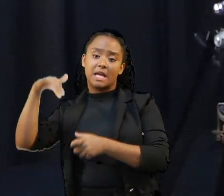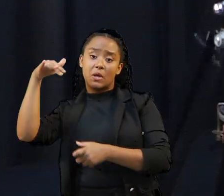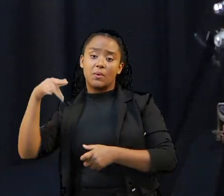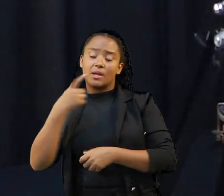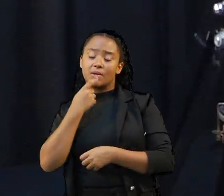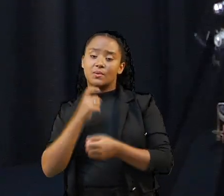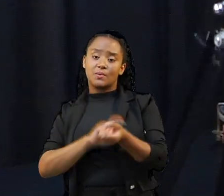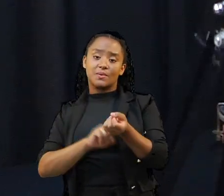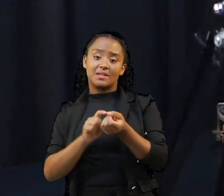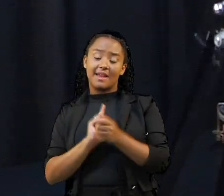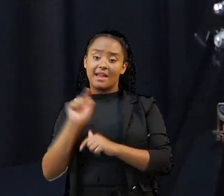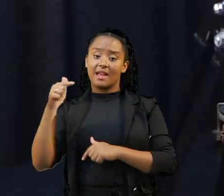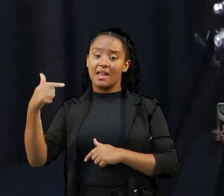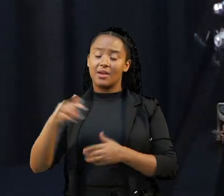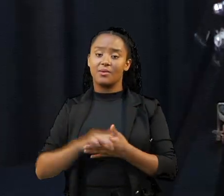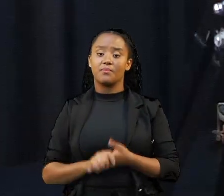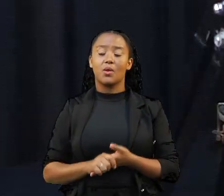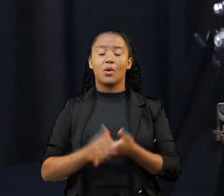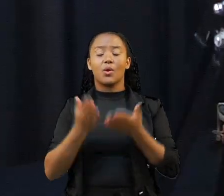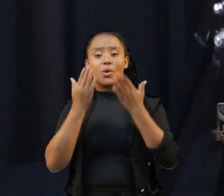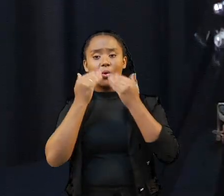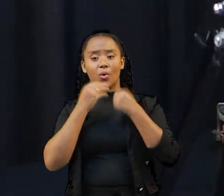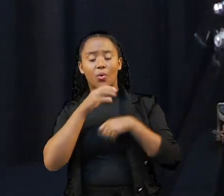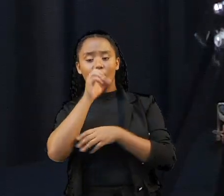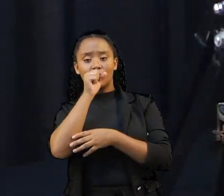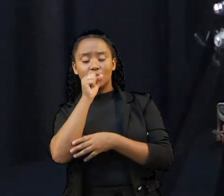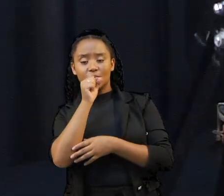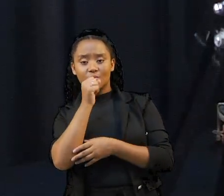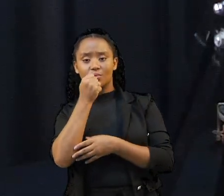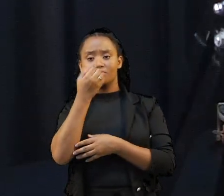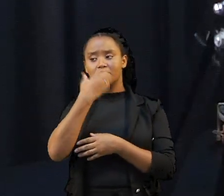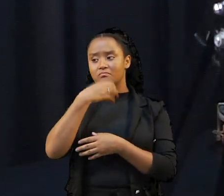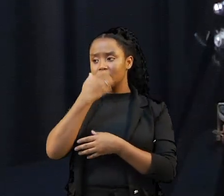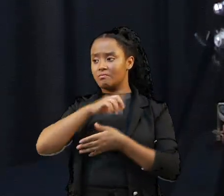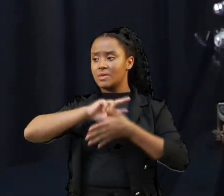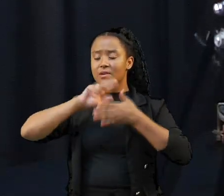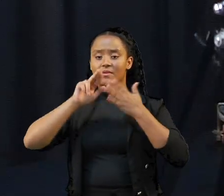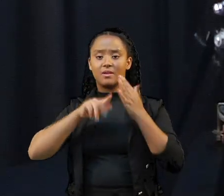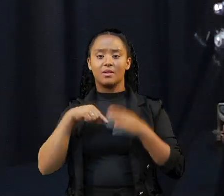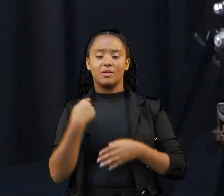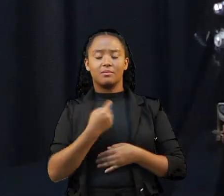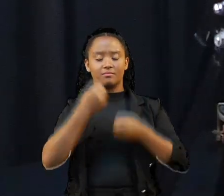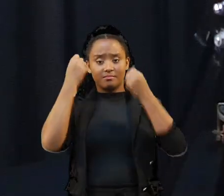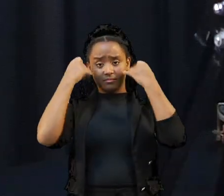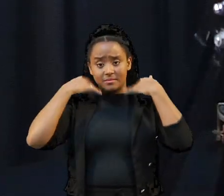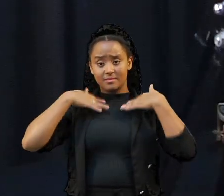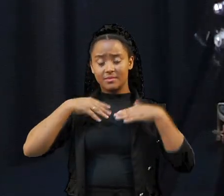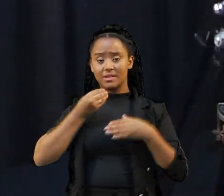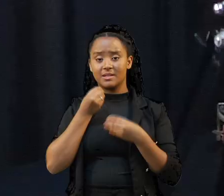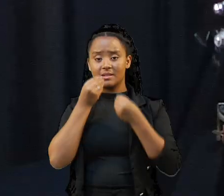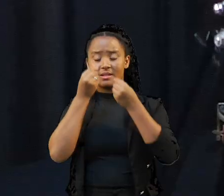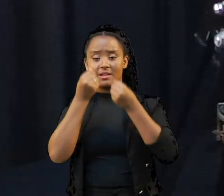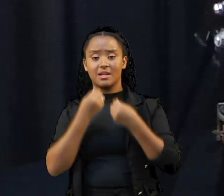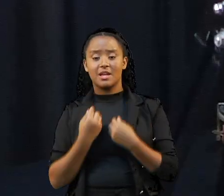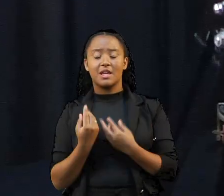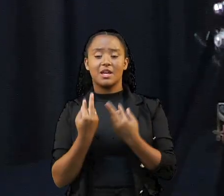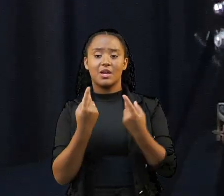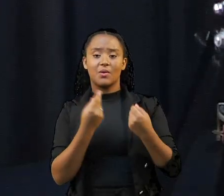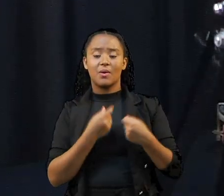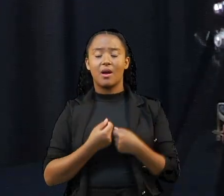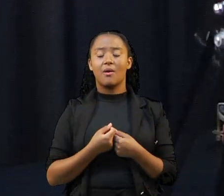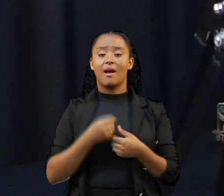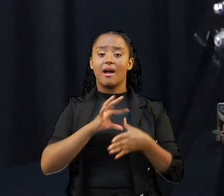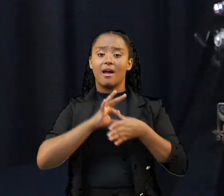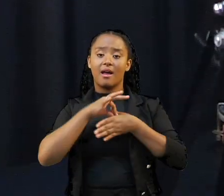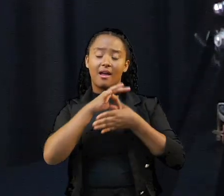do puro, é do grosso, como o suco do fruto de vários caroços. Nosso suor é salgado, tal qual aquele caldo